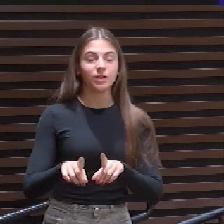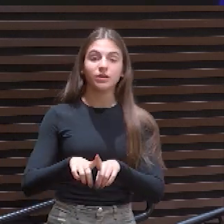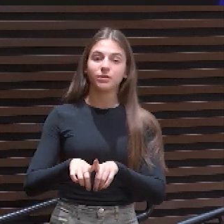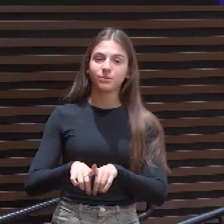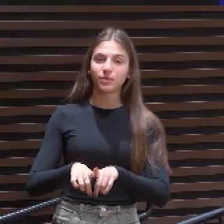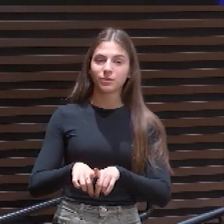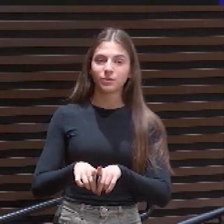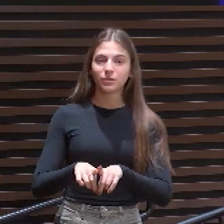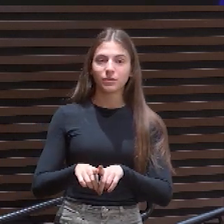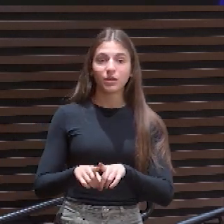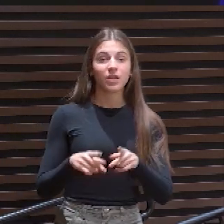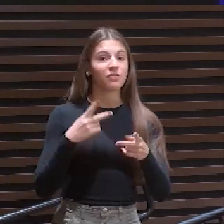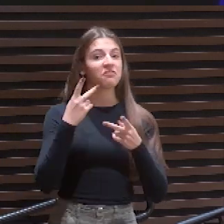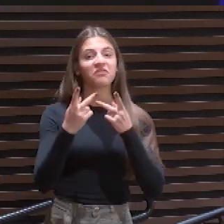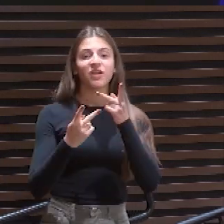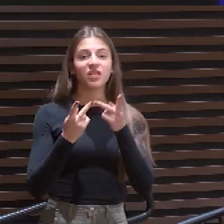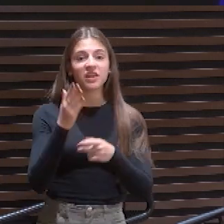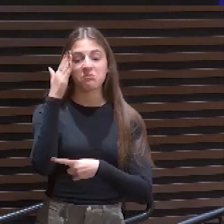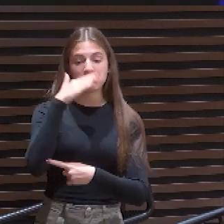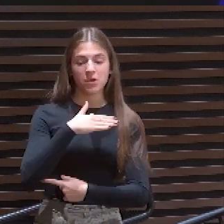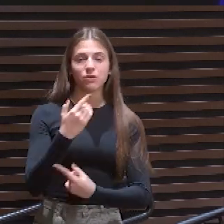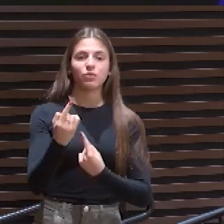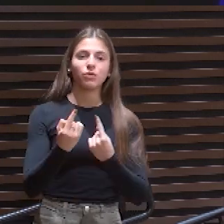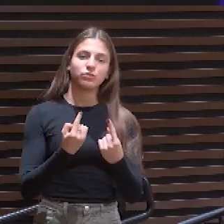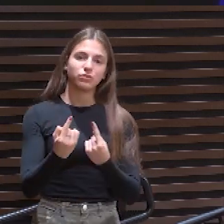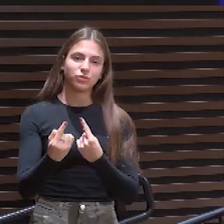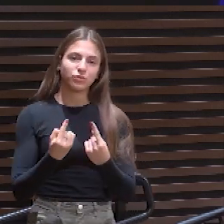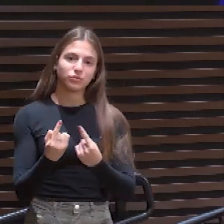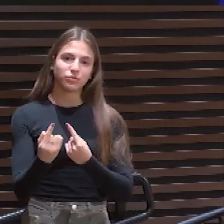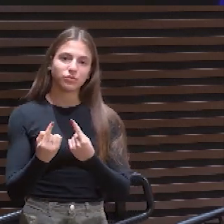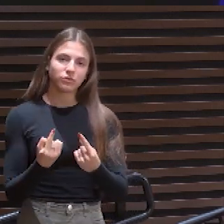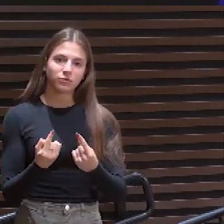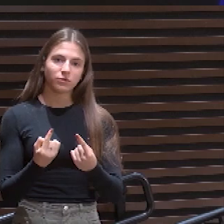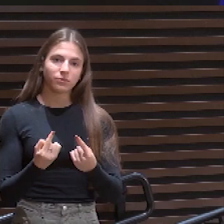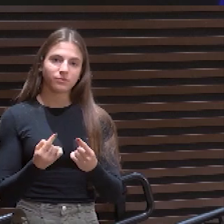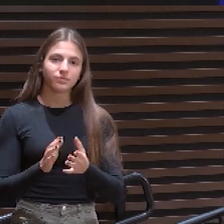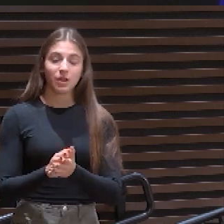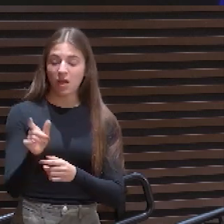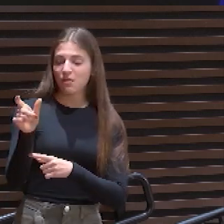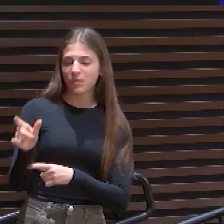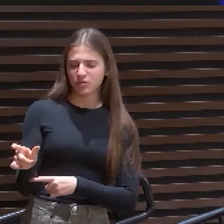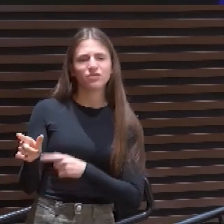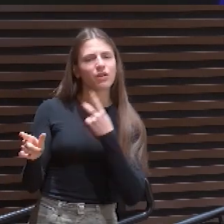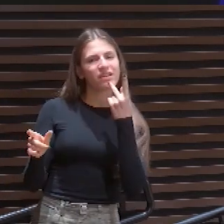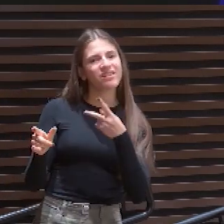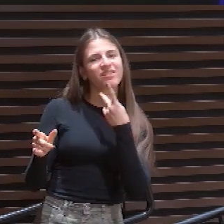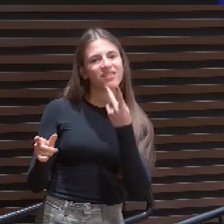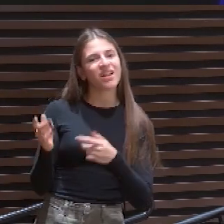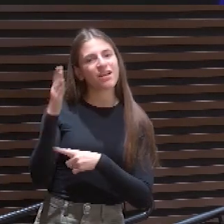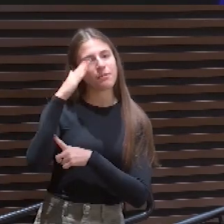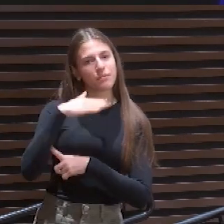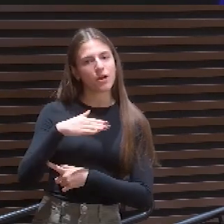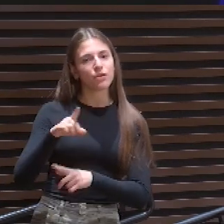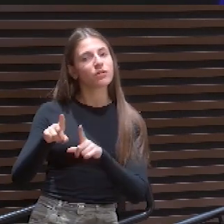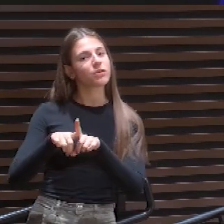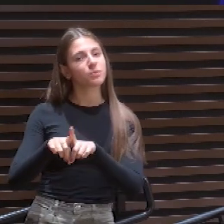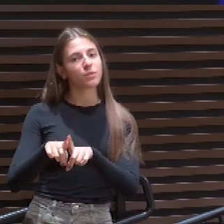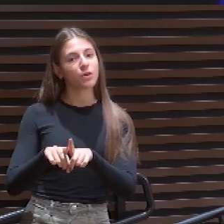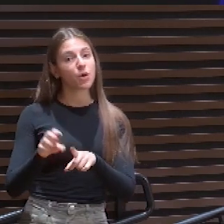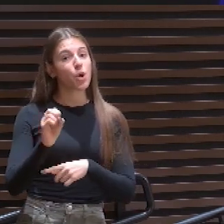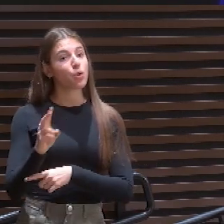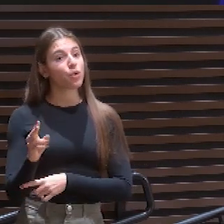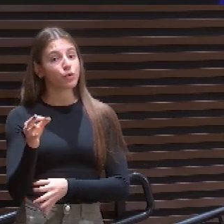Irmãos, não faleis mal uns dos outros. Aquele que fala mal do irmão